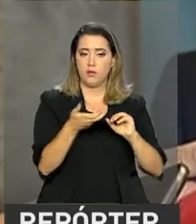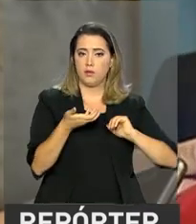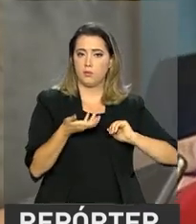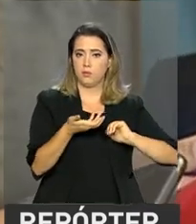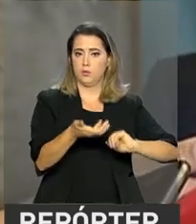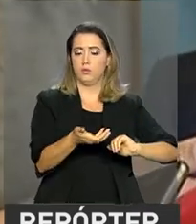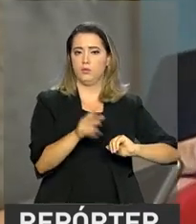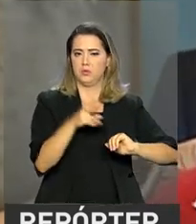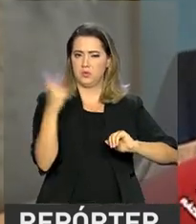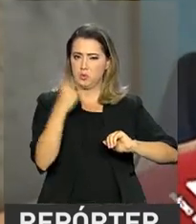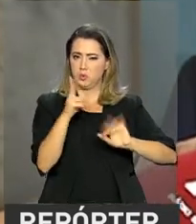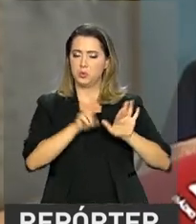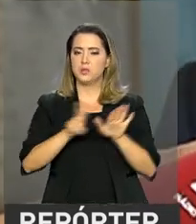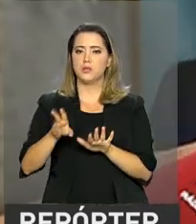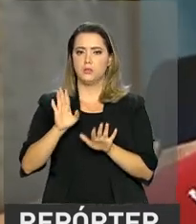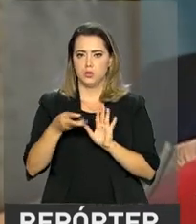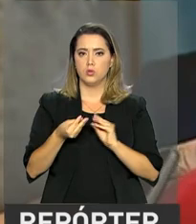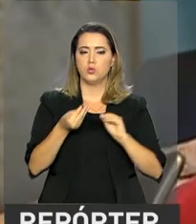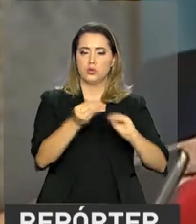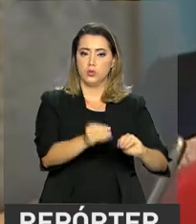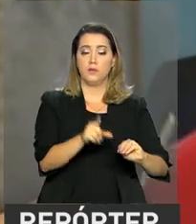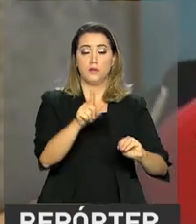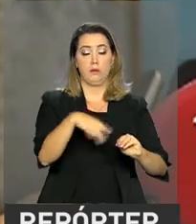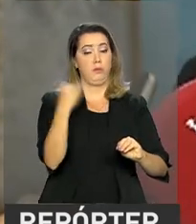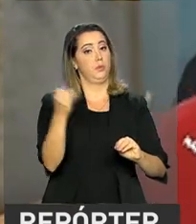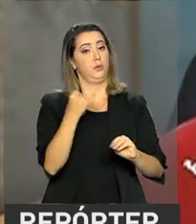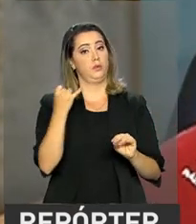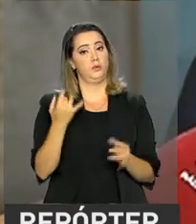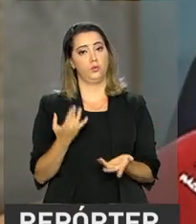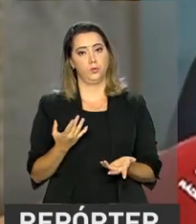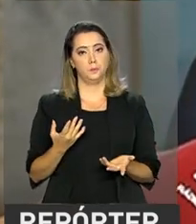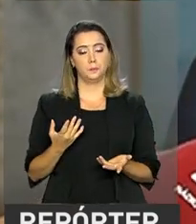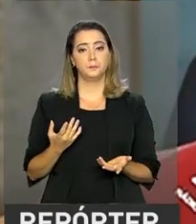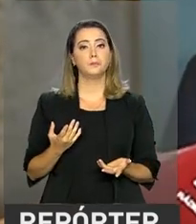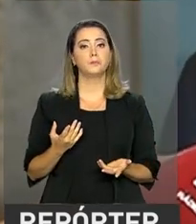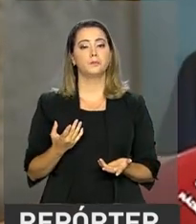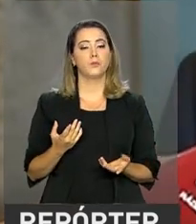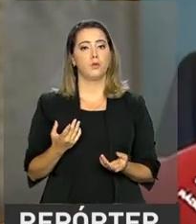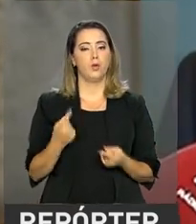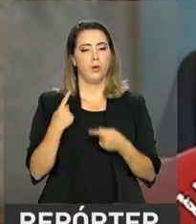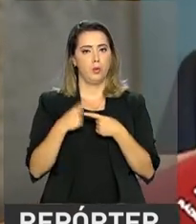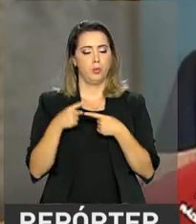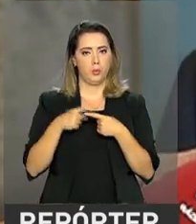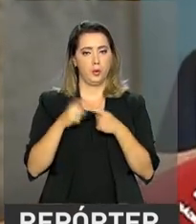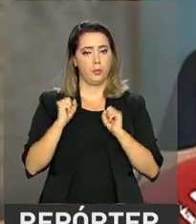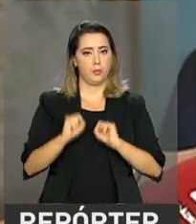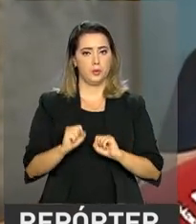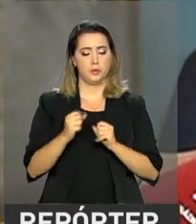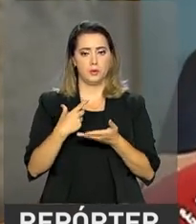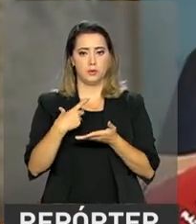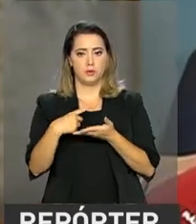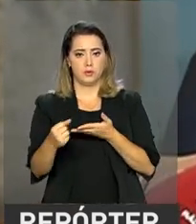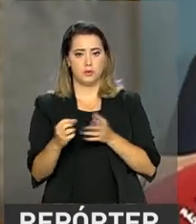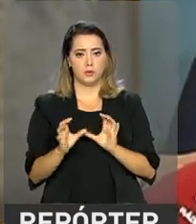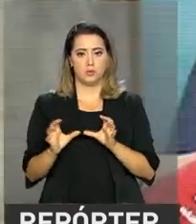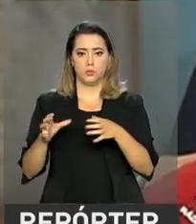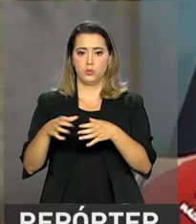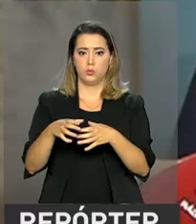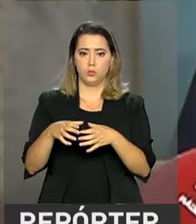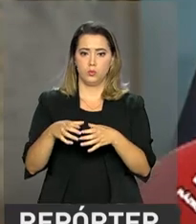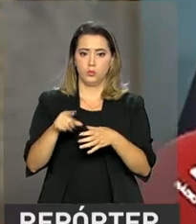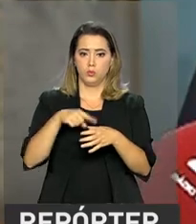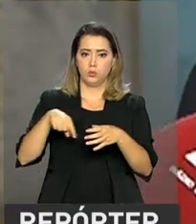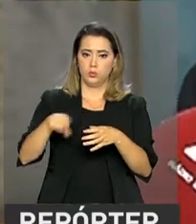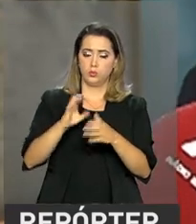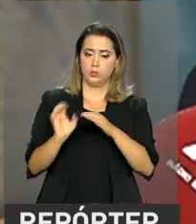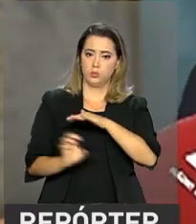dentro das próximas duas semanas. Muito importante, na medida em que vai viabilizar a saída de um grande número de